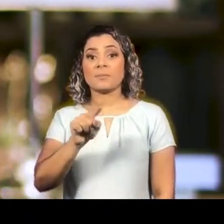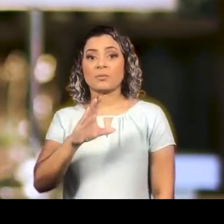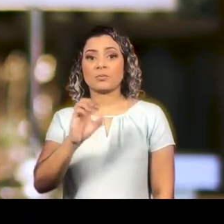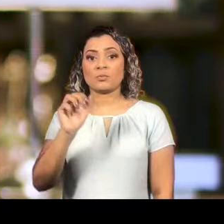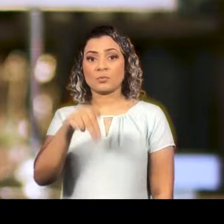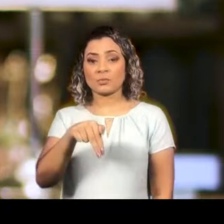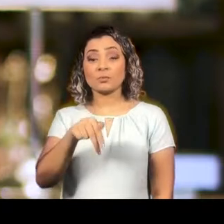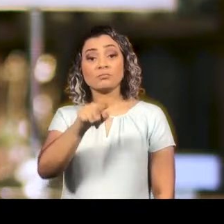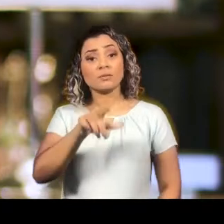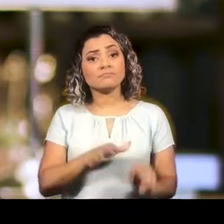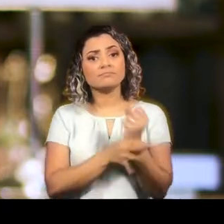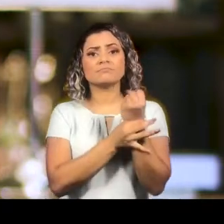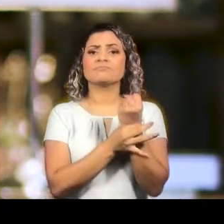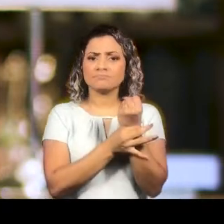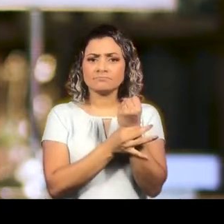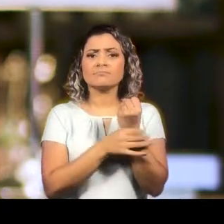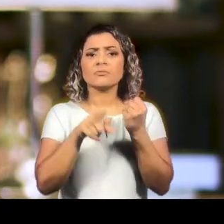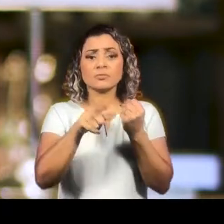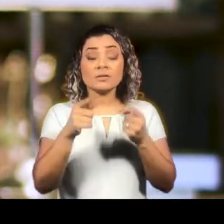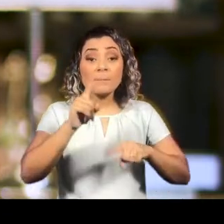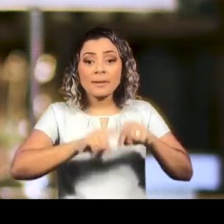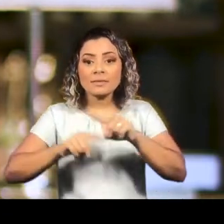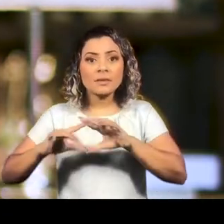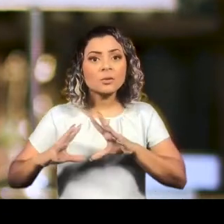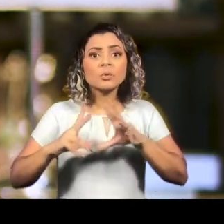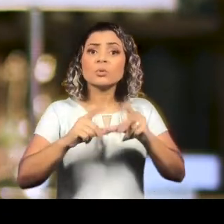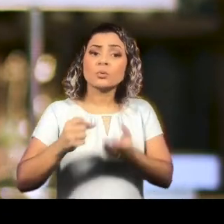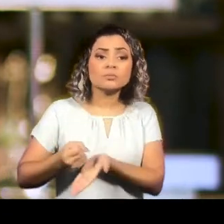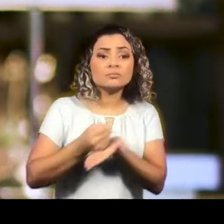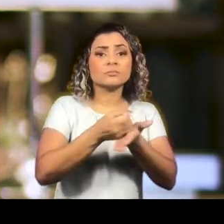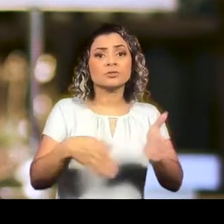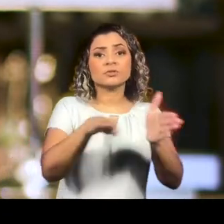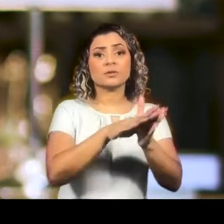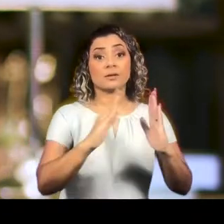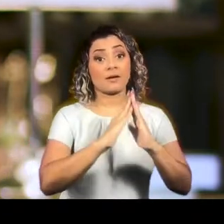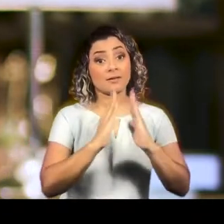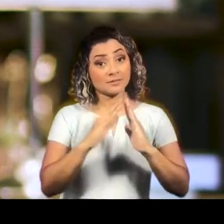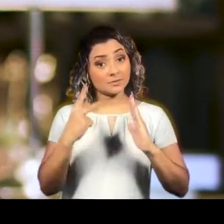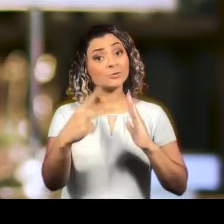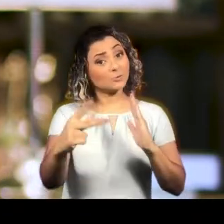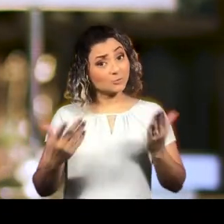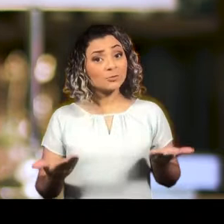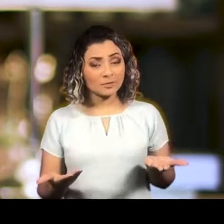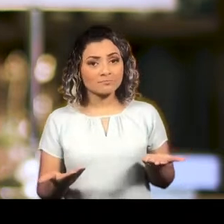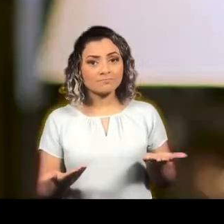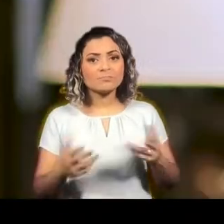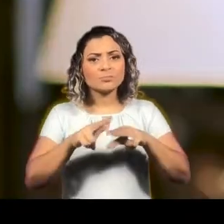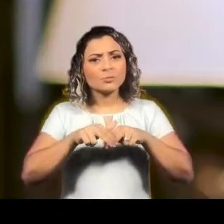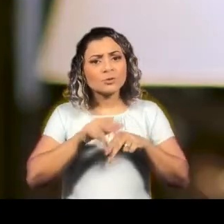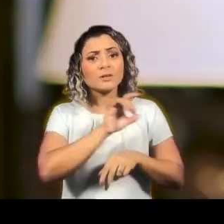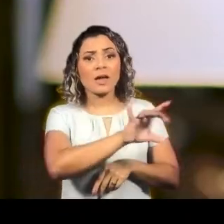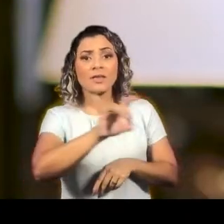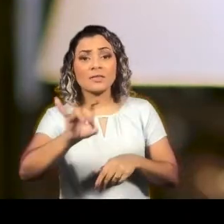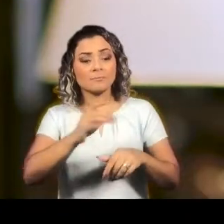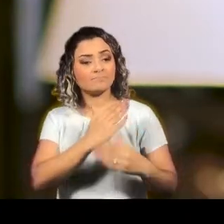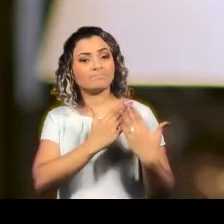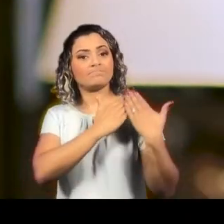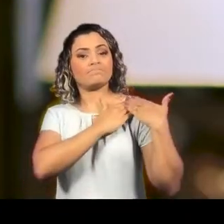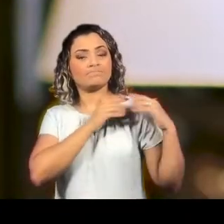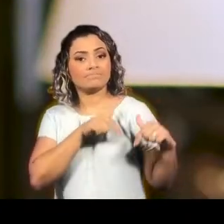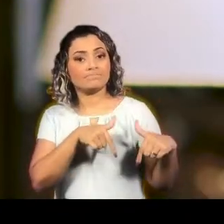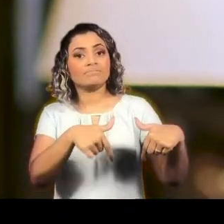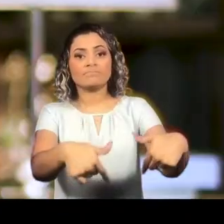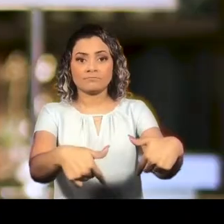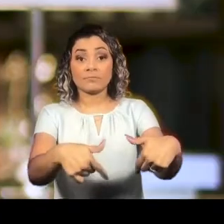ultrafarma.com. É muito mais seguro. Você recebe tudo o que precisa aí na sua casa. Cada um tem